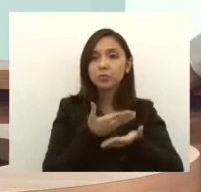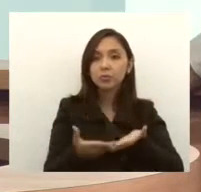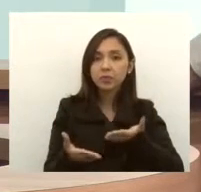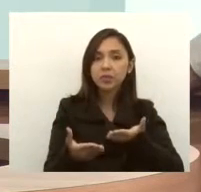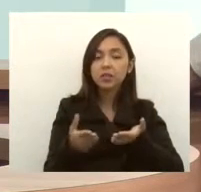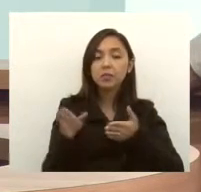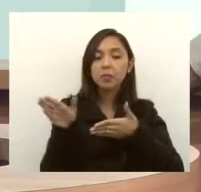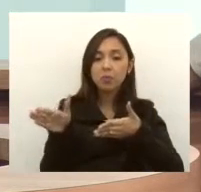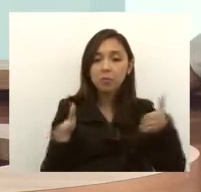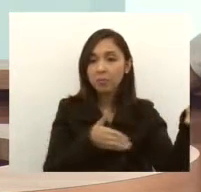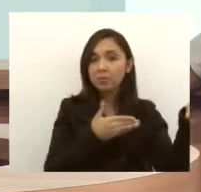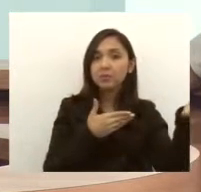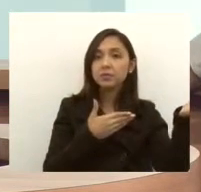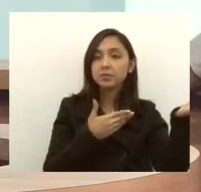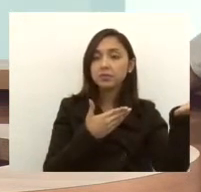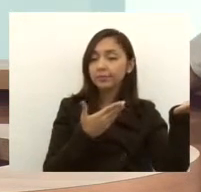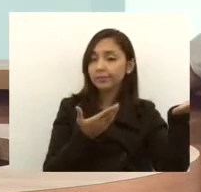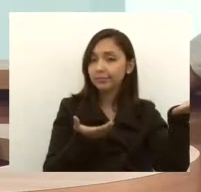uma sessão,